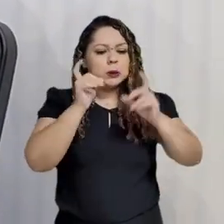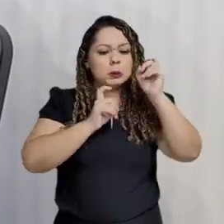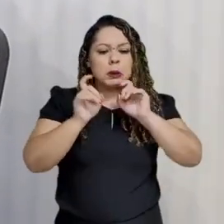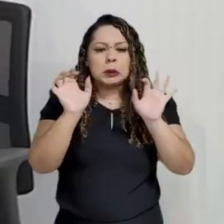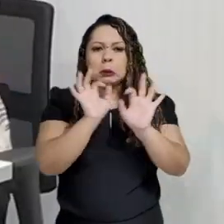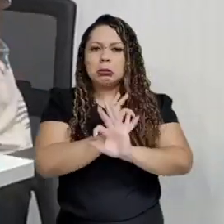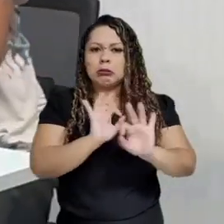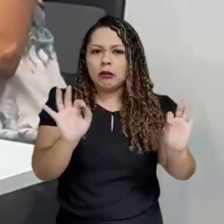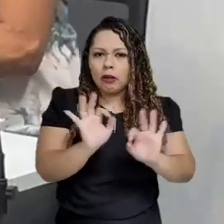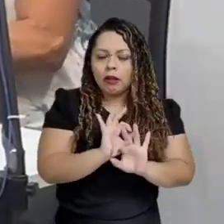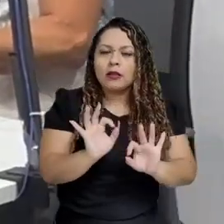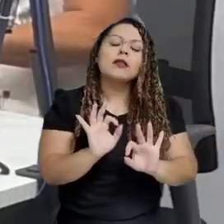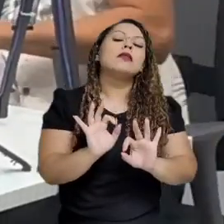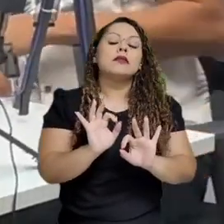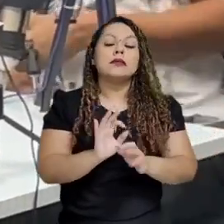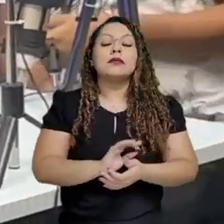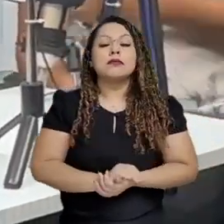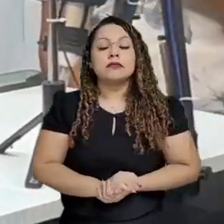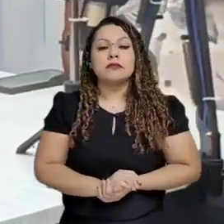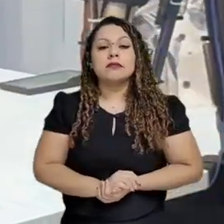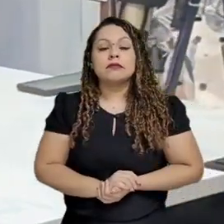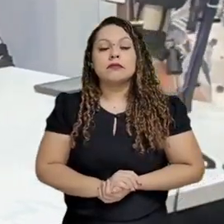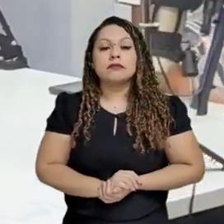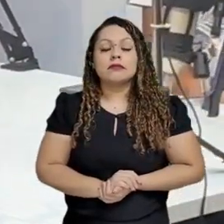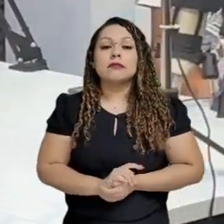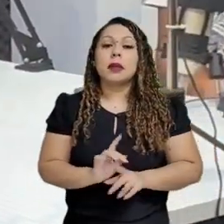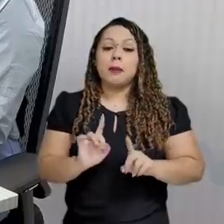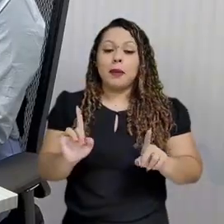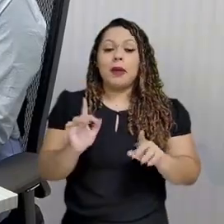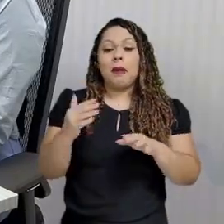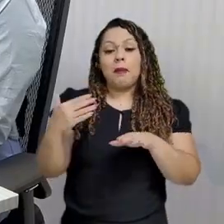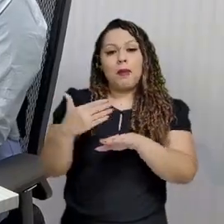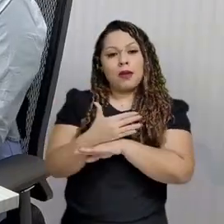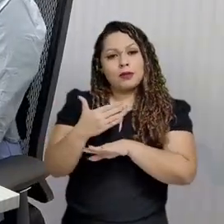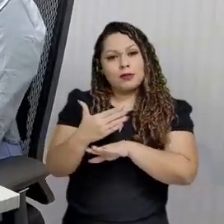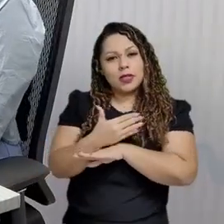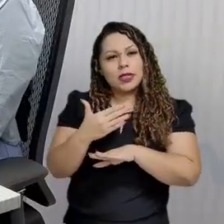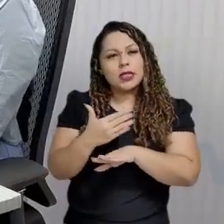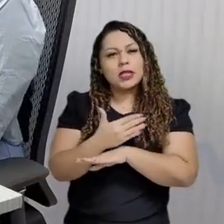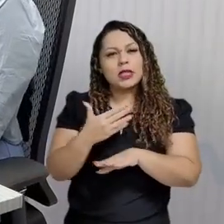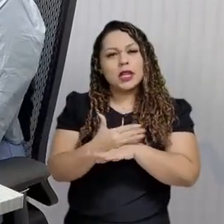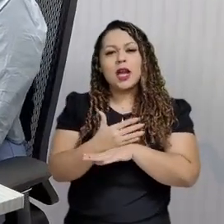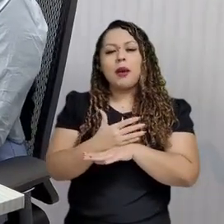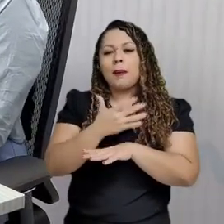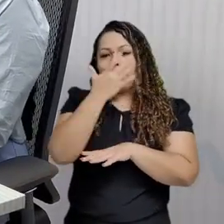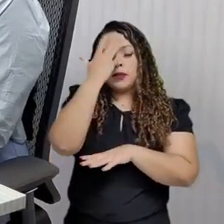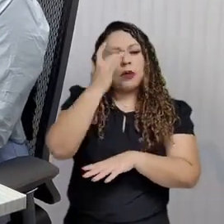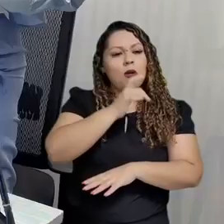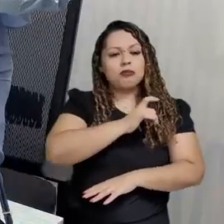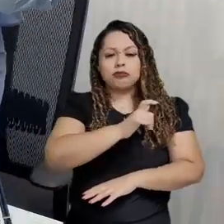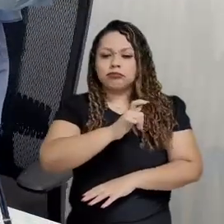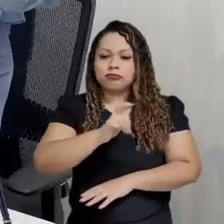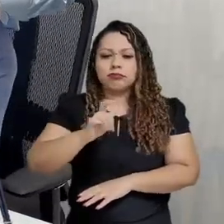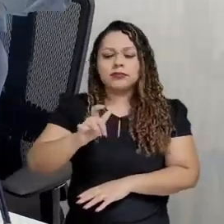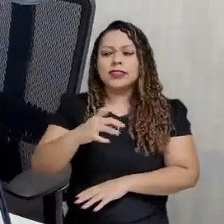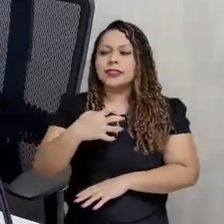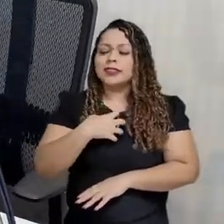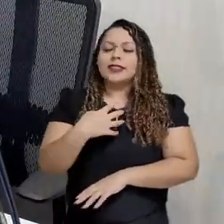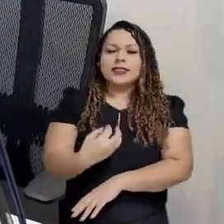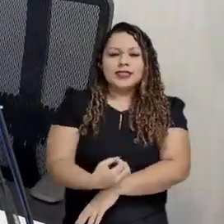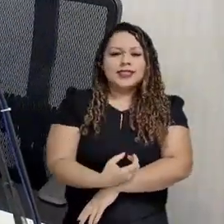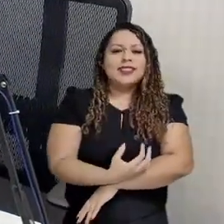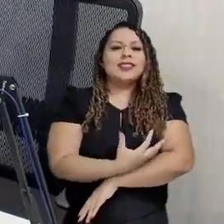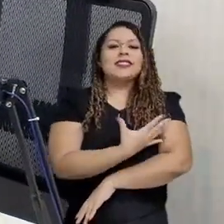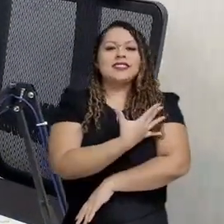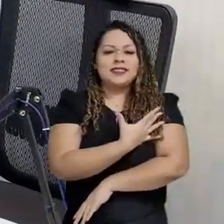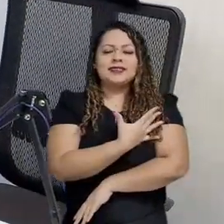demonstrar isso, não pode demonstrar aquilo. E a participação de convidados aqui que emocionam a